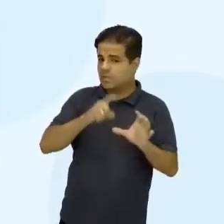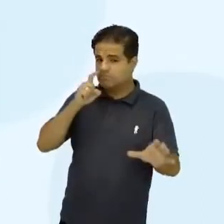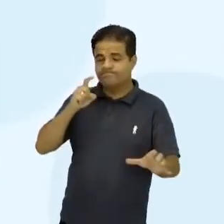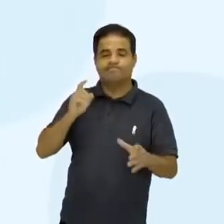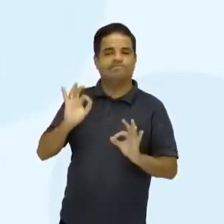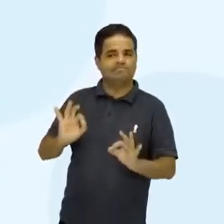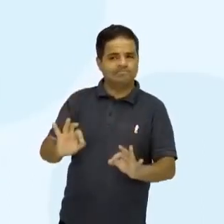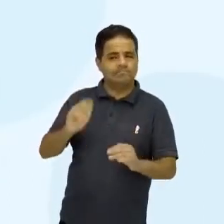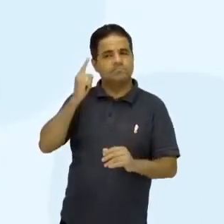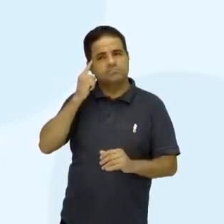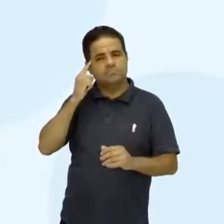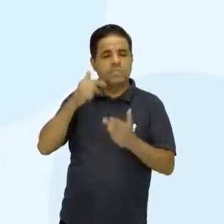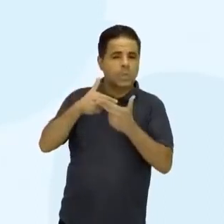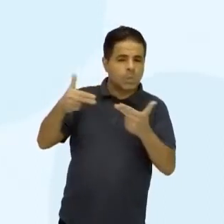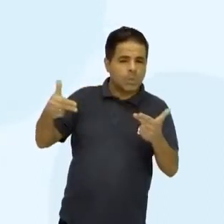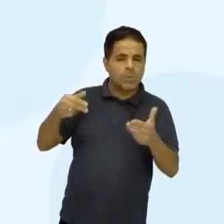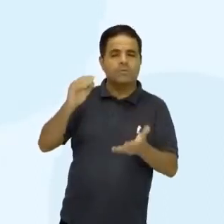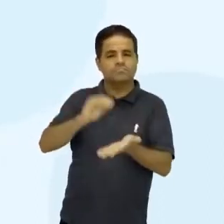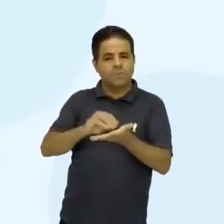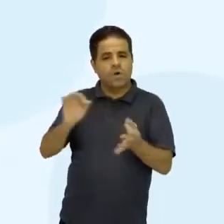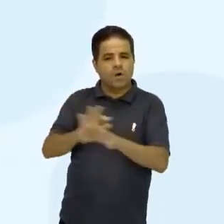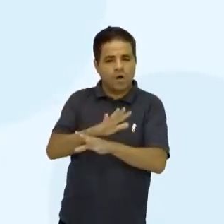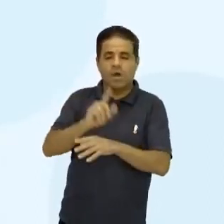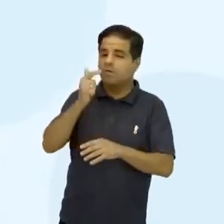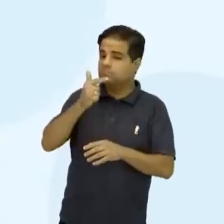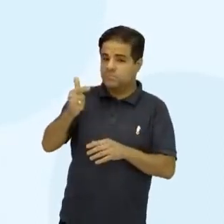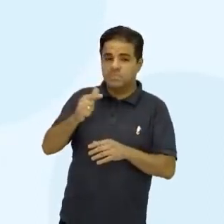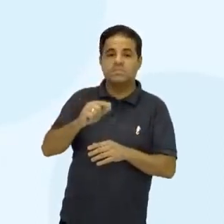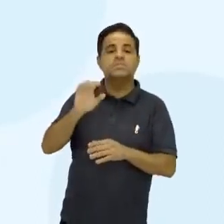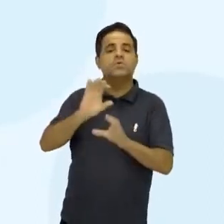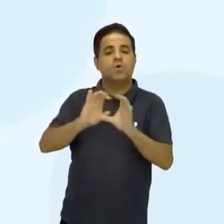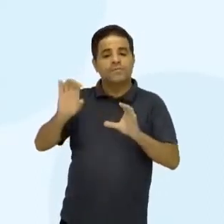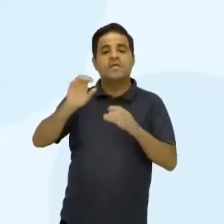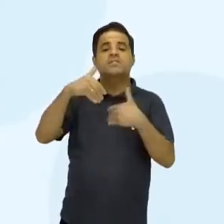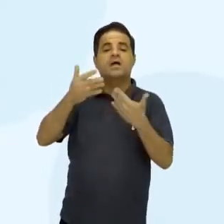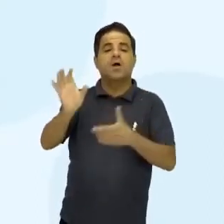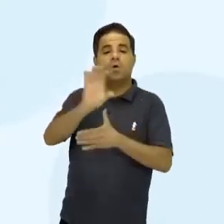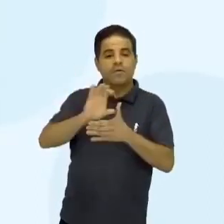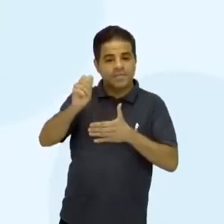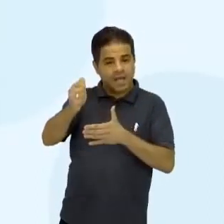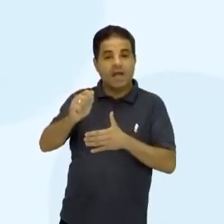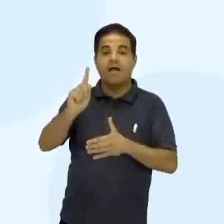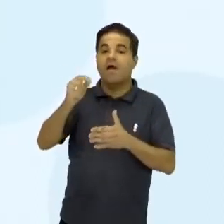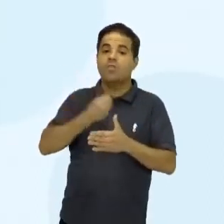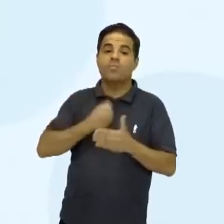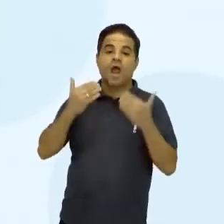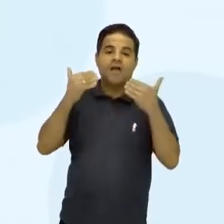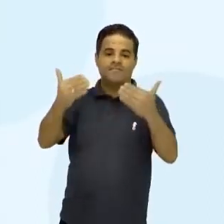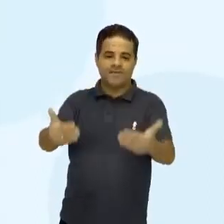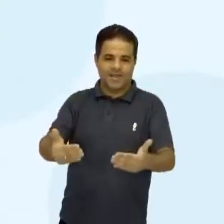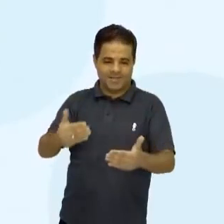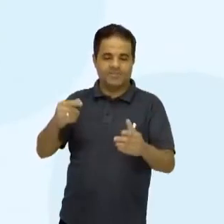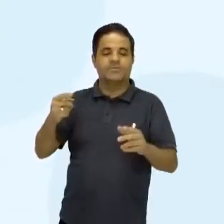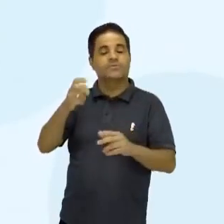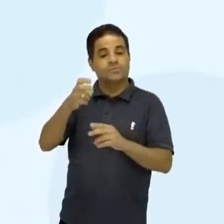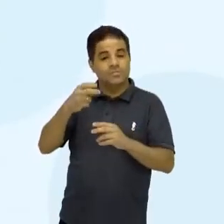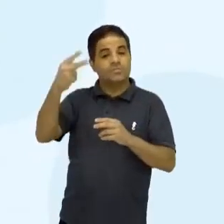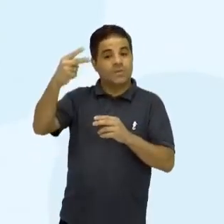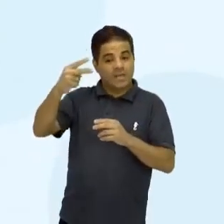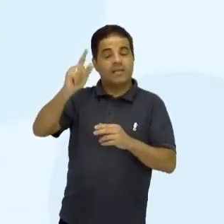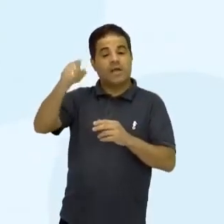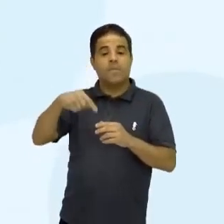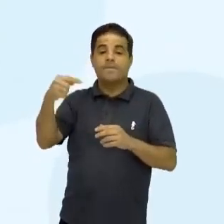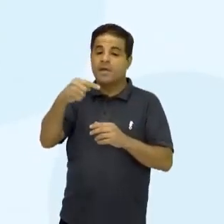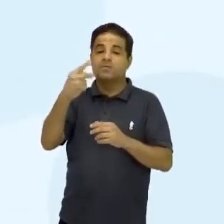independente. Que coisa, ela é incompleta. Então vamos lá. Quem é o coeficiente A? É o número na frente do x². Então é o